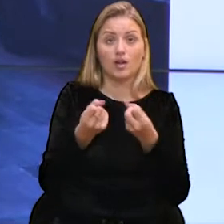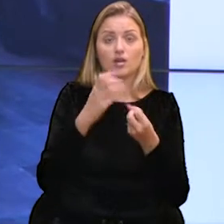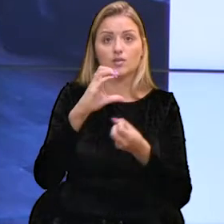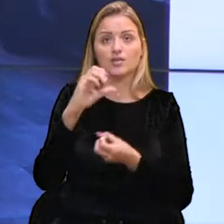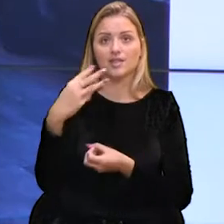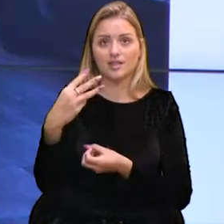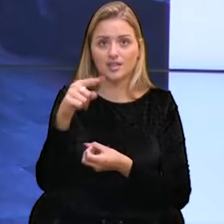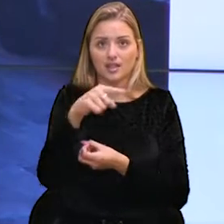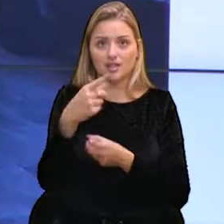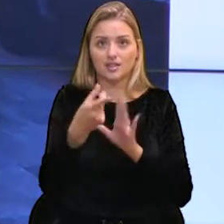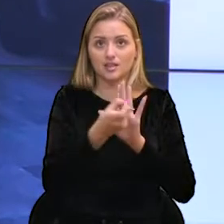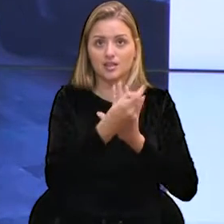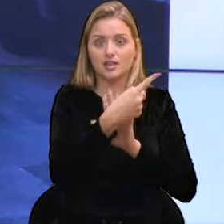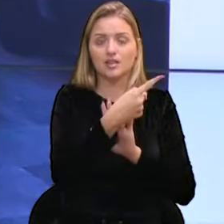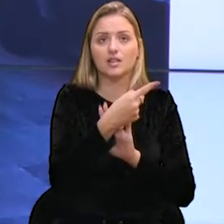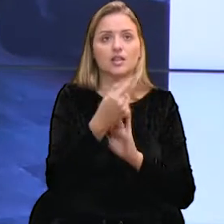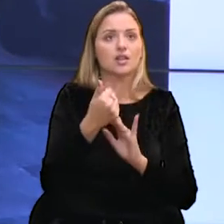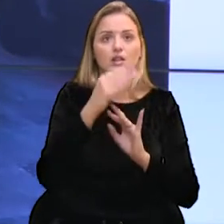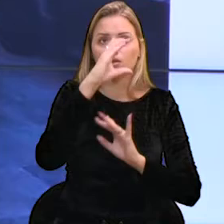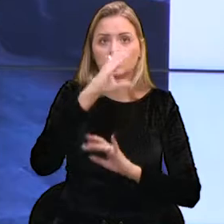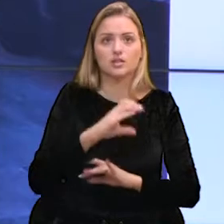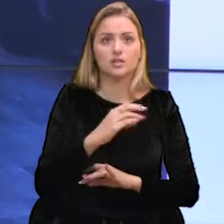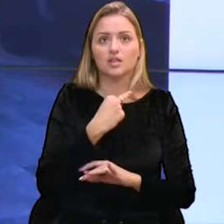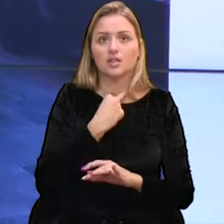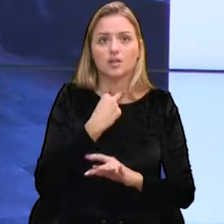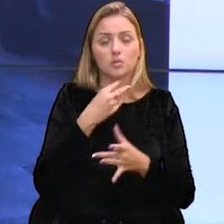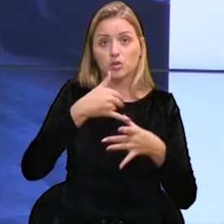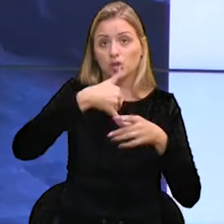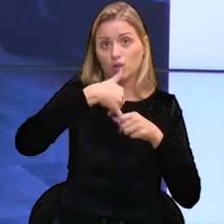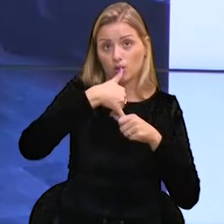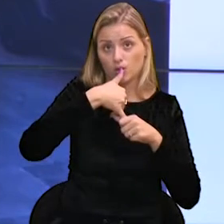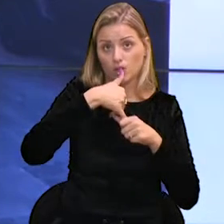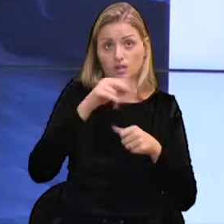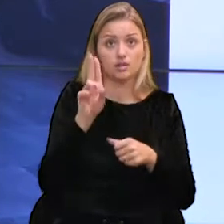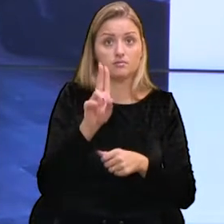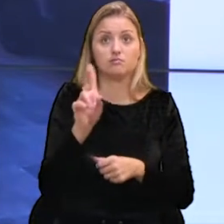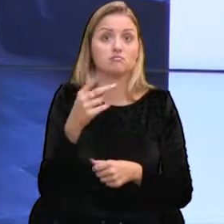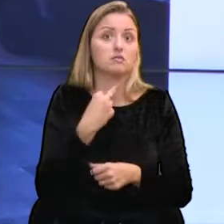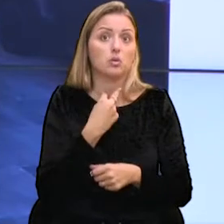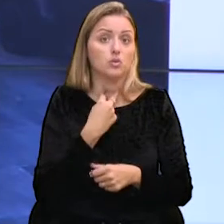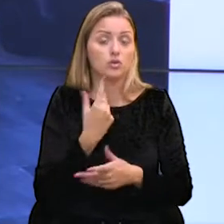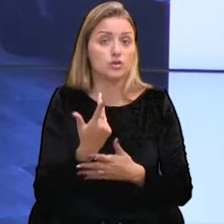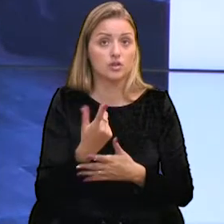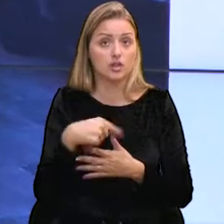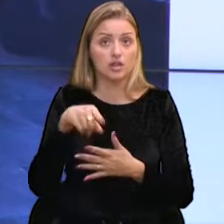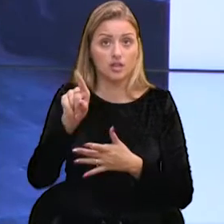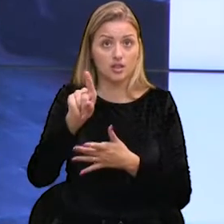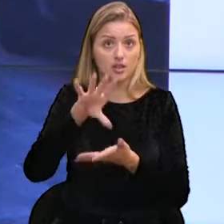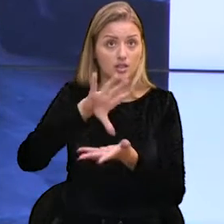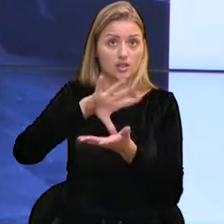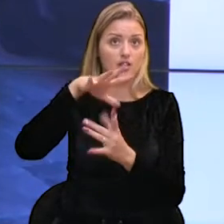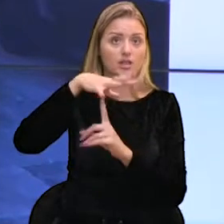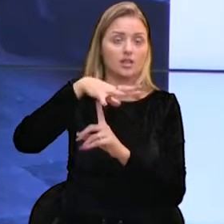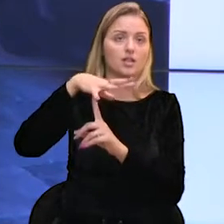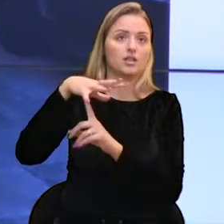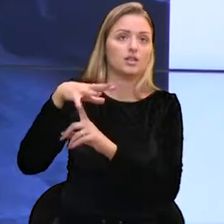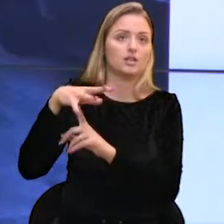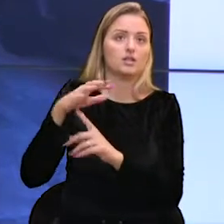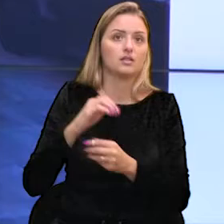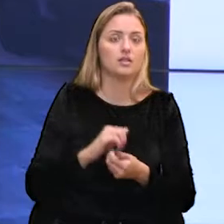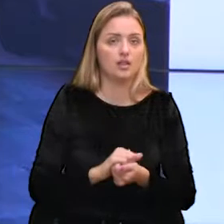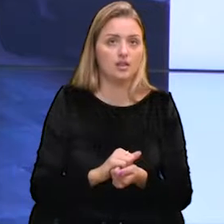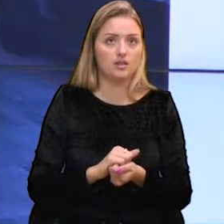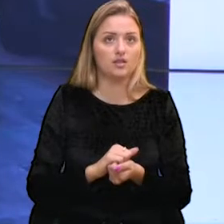C3. Quer dizer, o cidadão não podia nem parar para tomar um chimarrão e curtir a feira. Então, ao mesmo tempo que nós